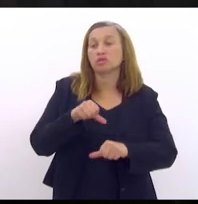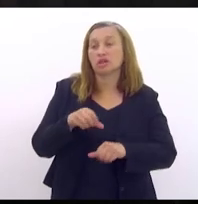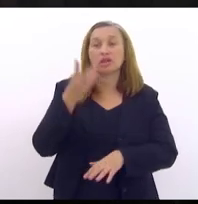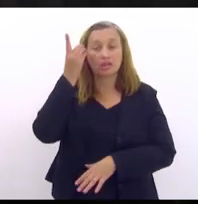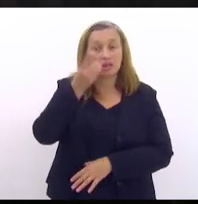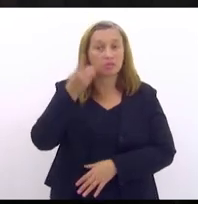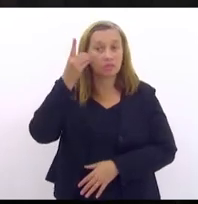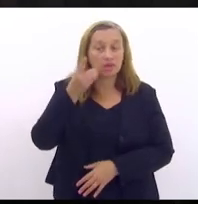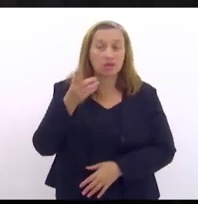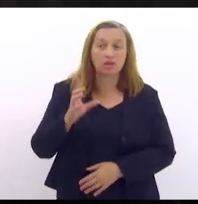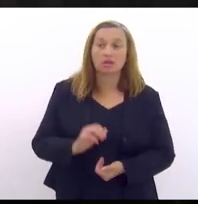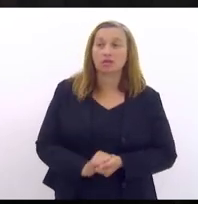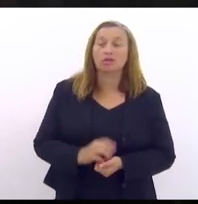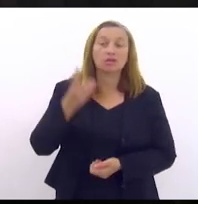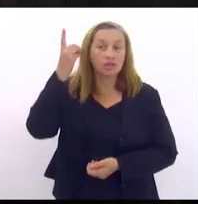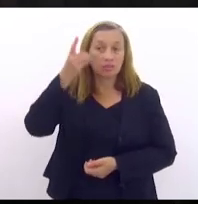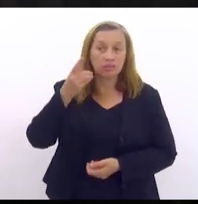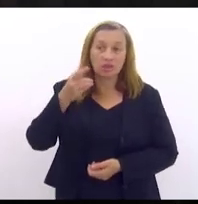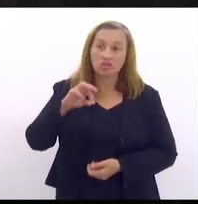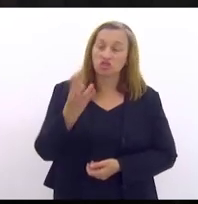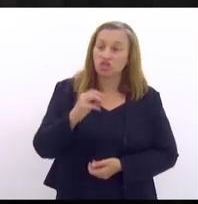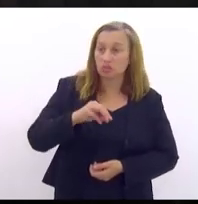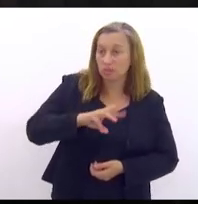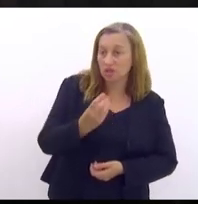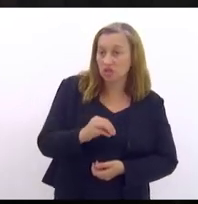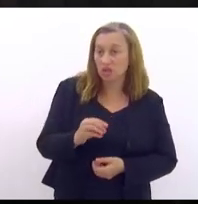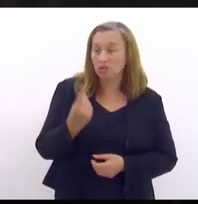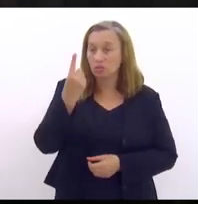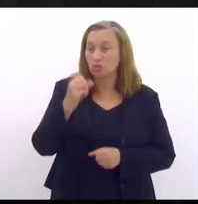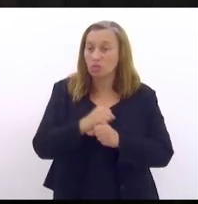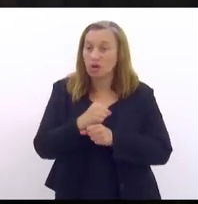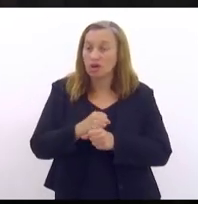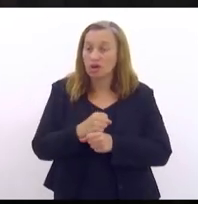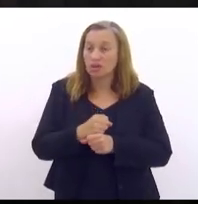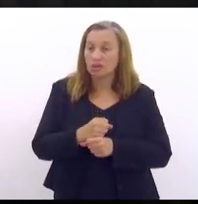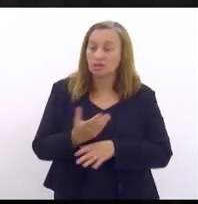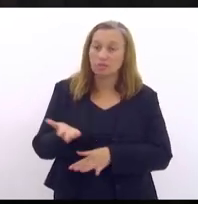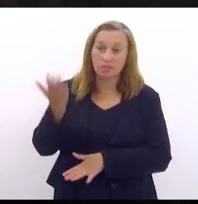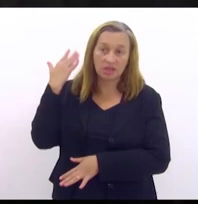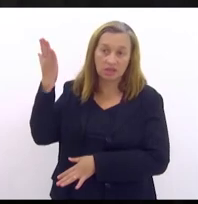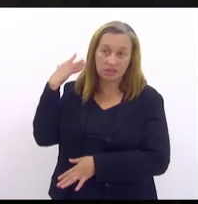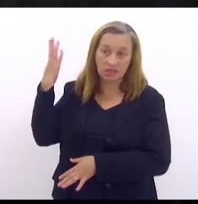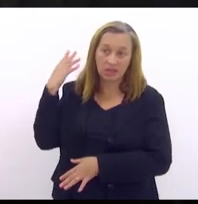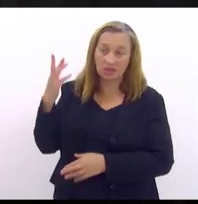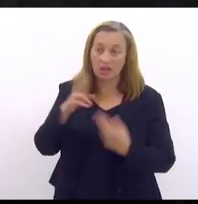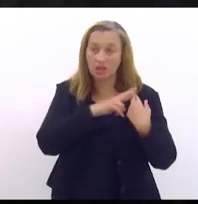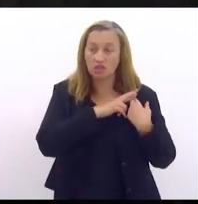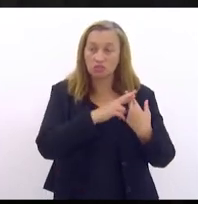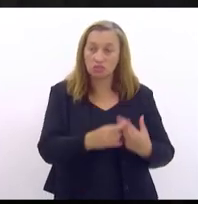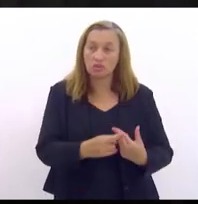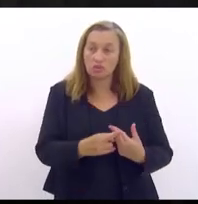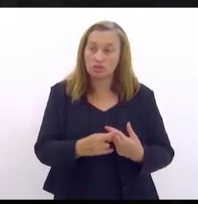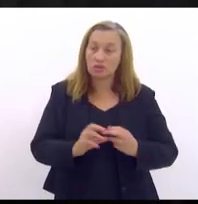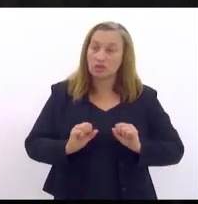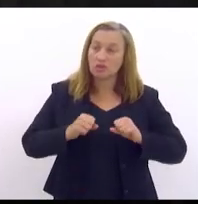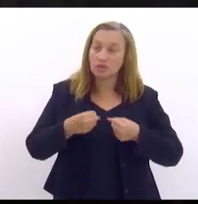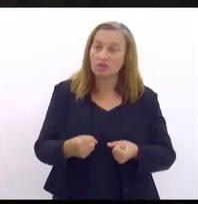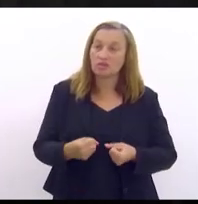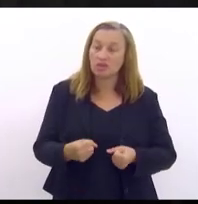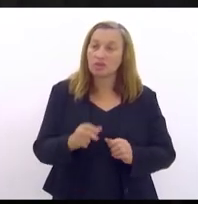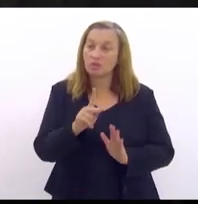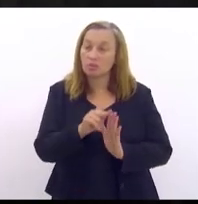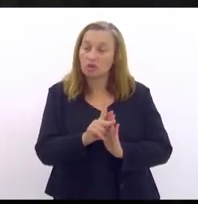deputado Chico Machado, um ano atrás, foi o responsável aqui em plenário para sustentar a defesa de um